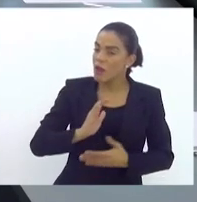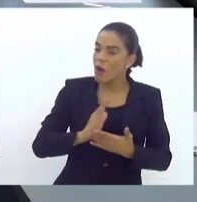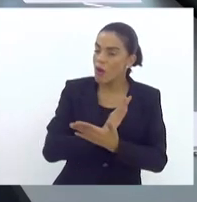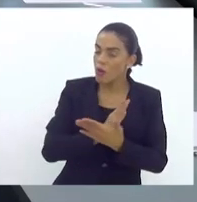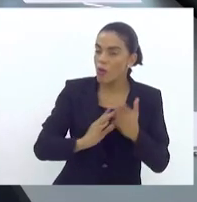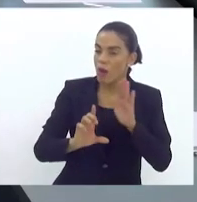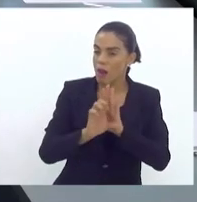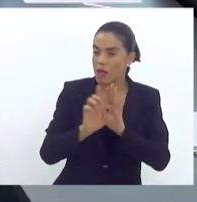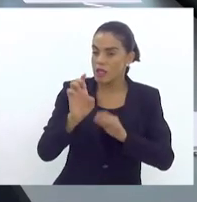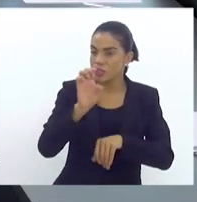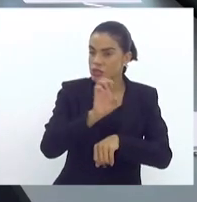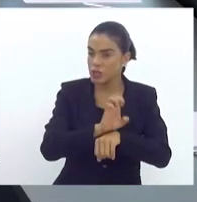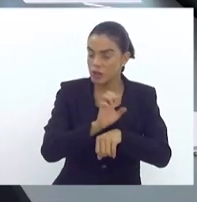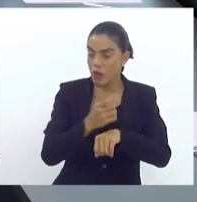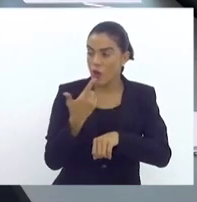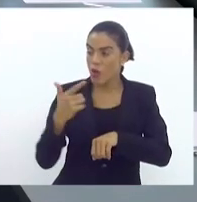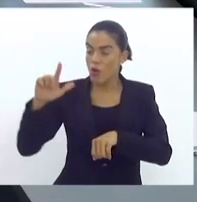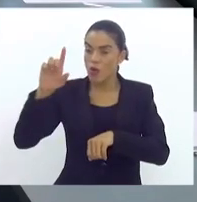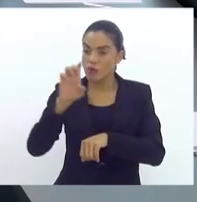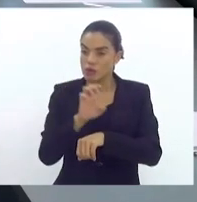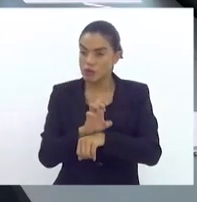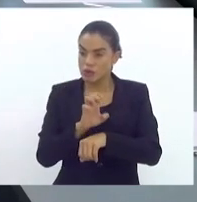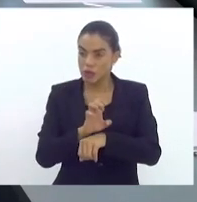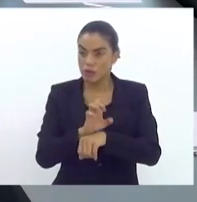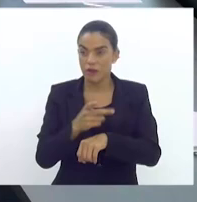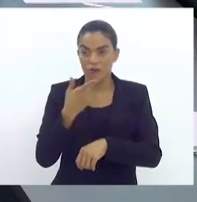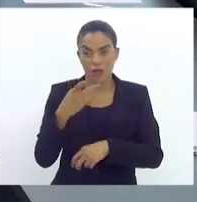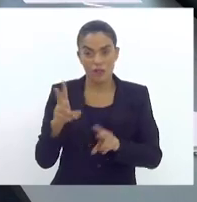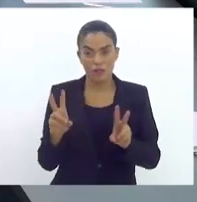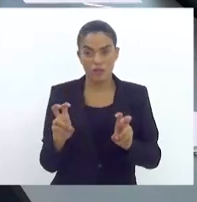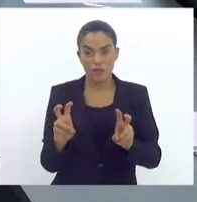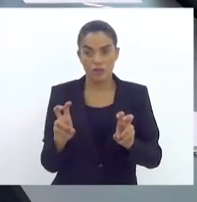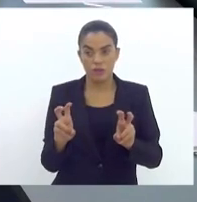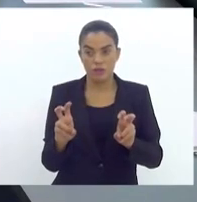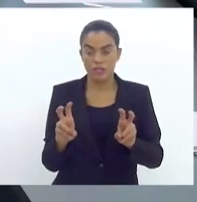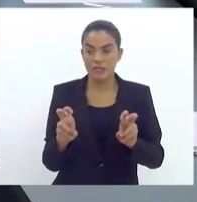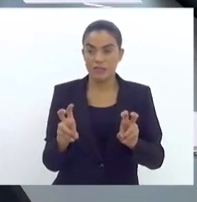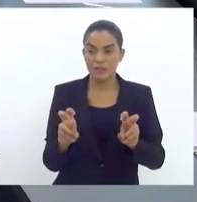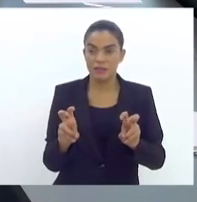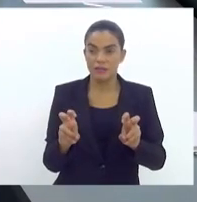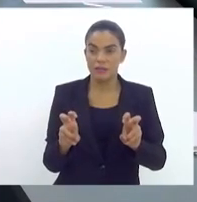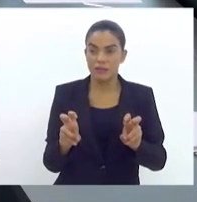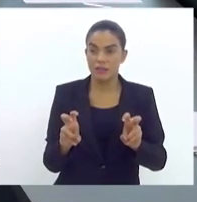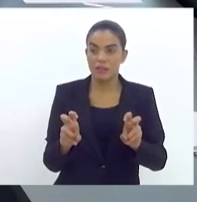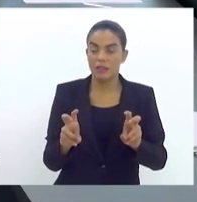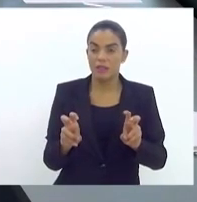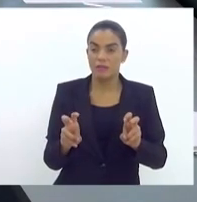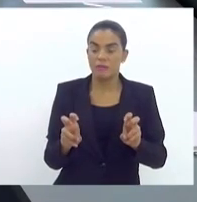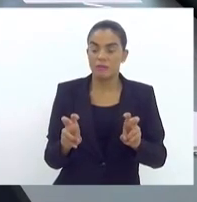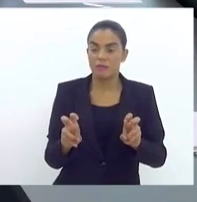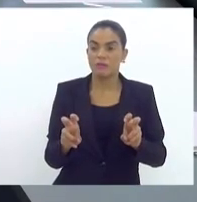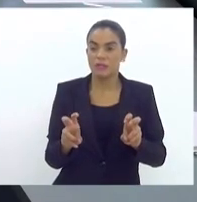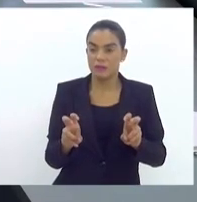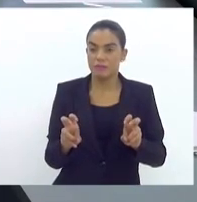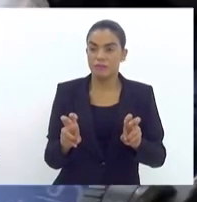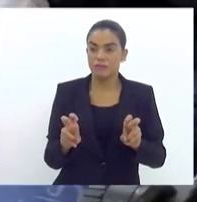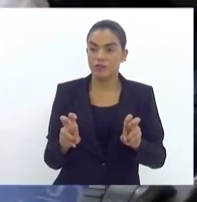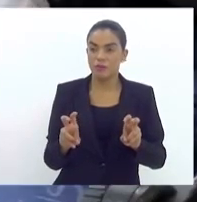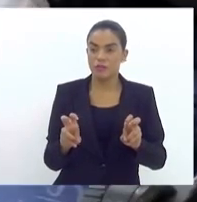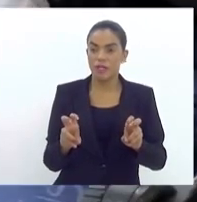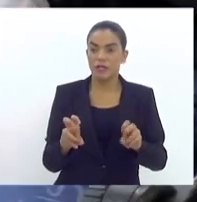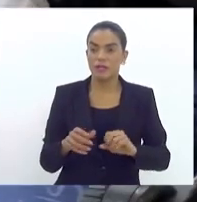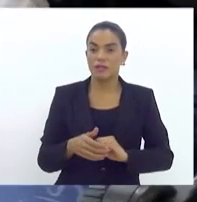Estadual em outro estado que tenha tratado desses eu desconheço eu desconheço